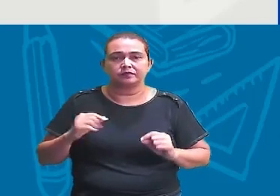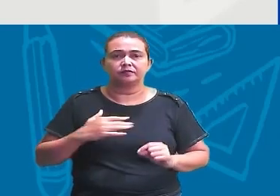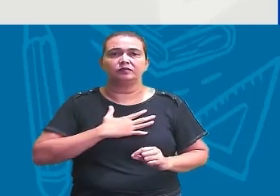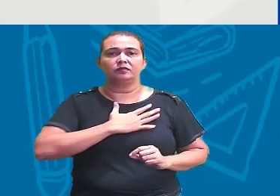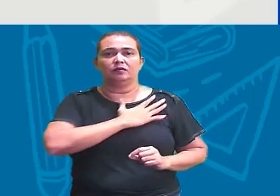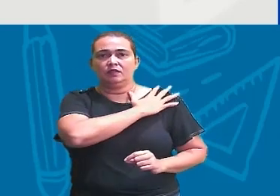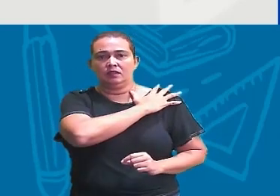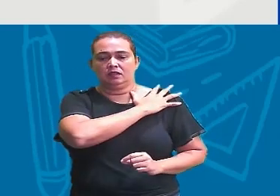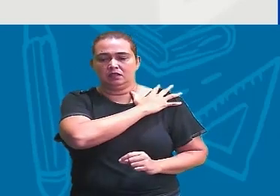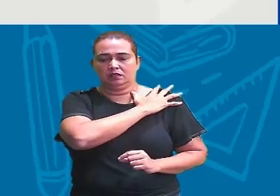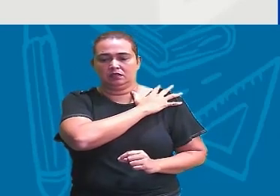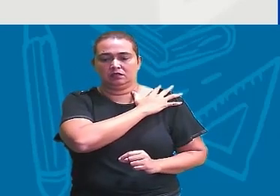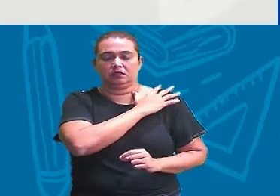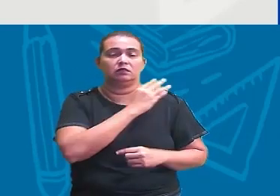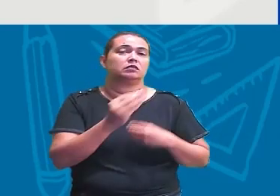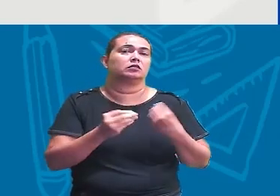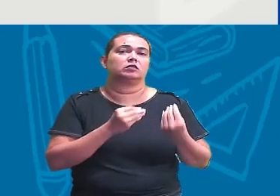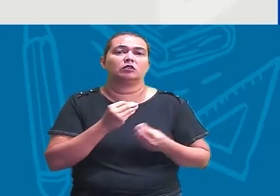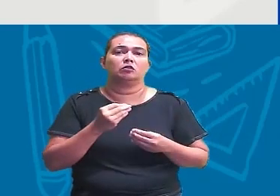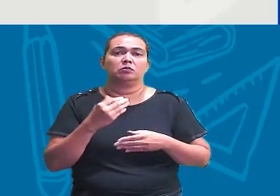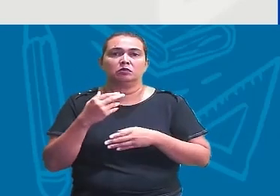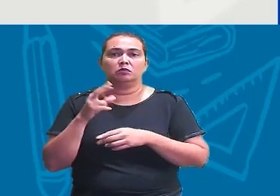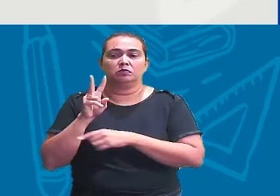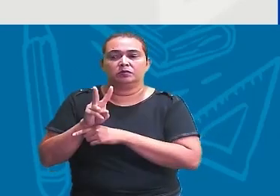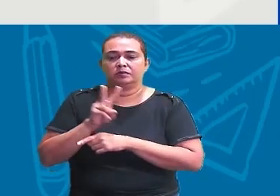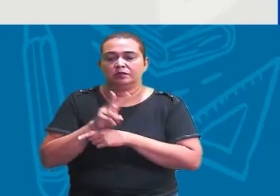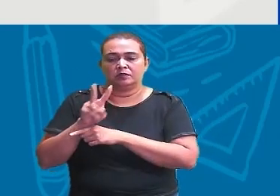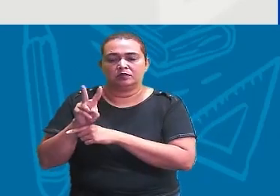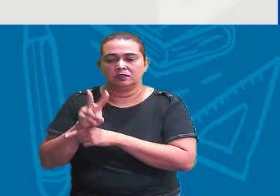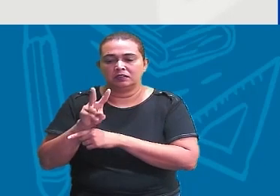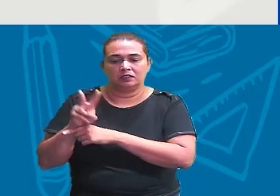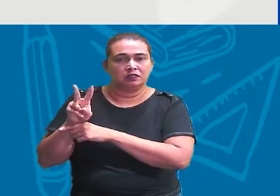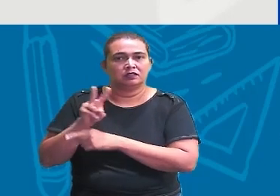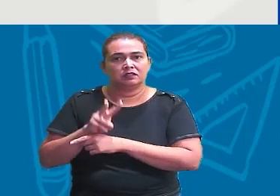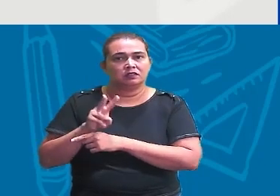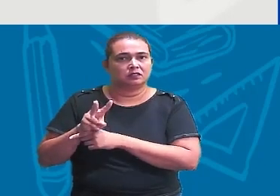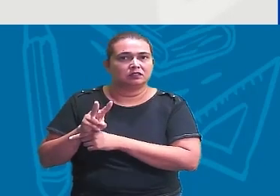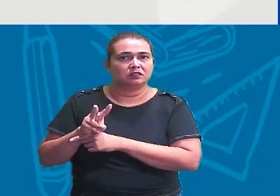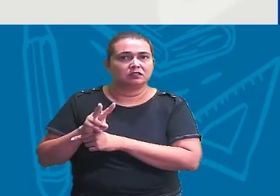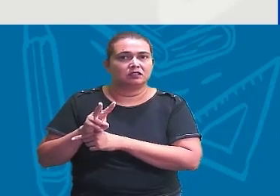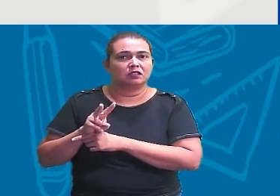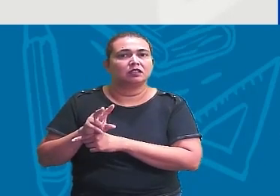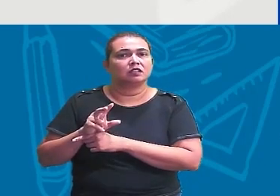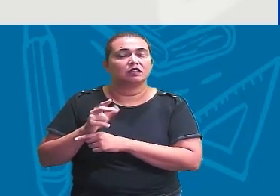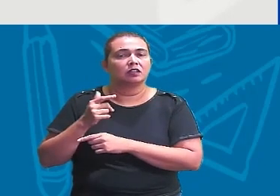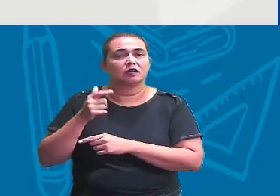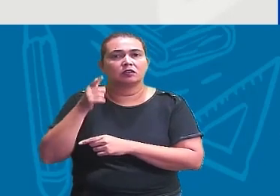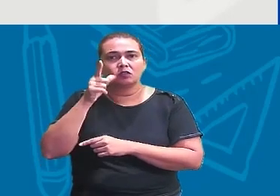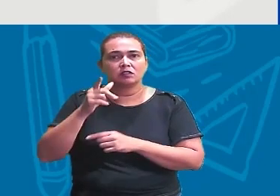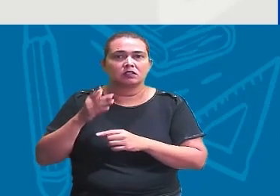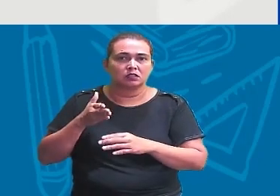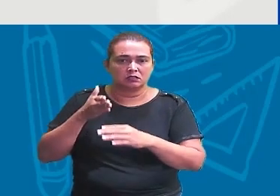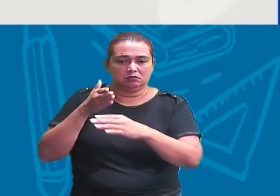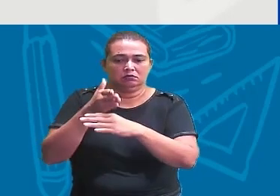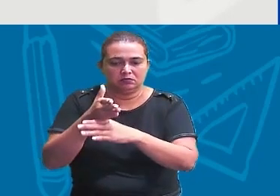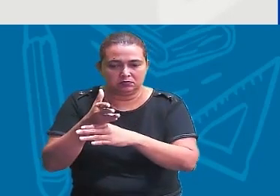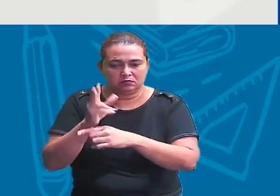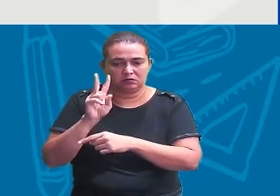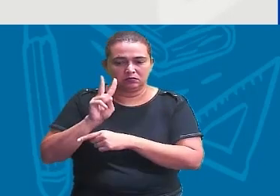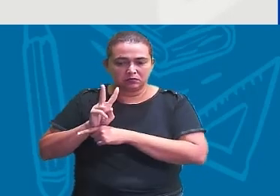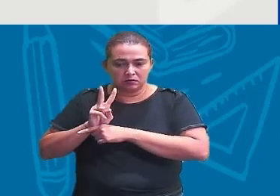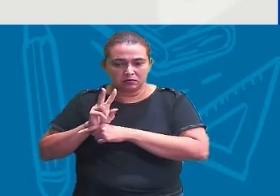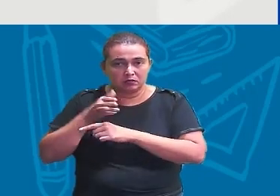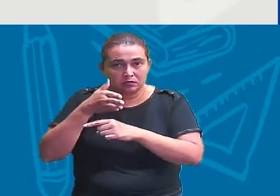que encontrar estratégias de proteger seus soldados e, ao mesmo tempo, continuar avançando nos territórios que